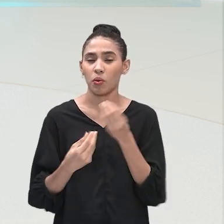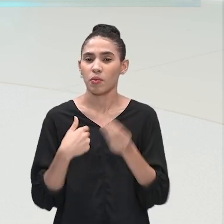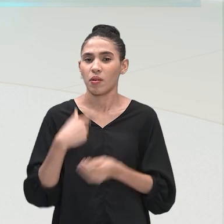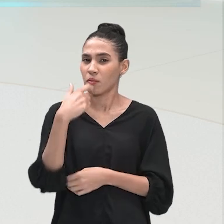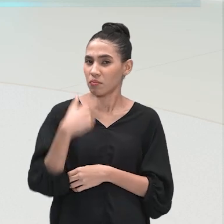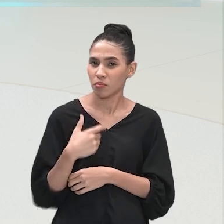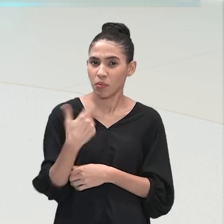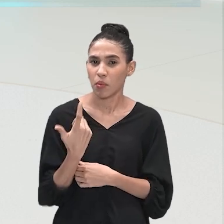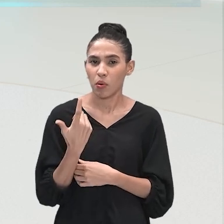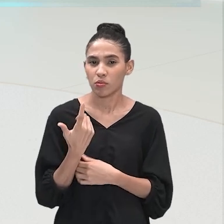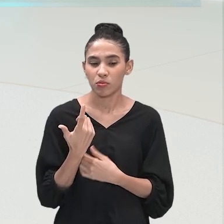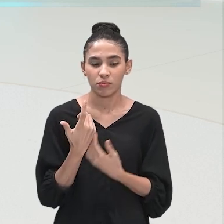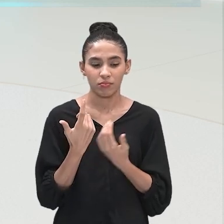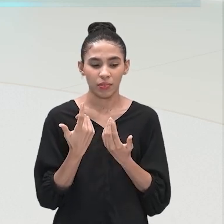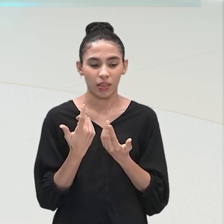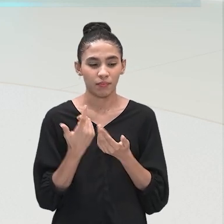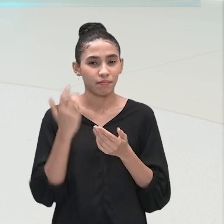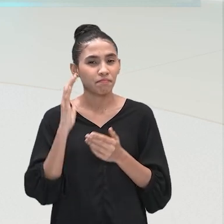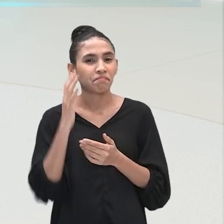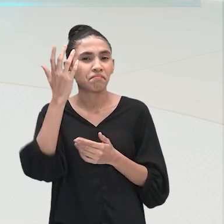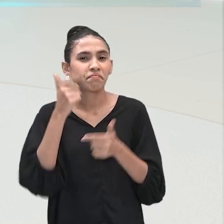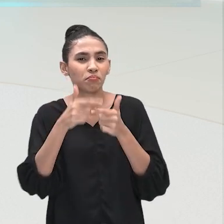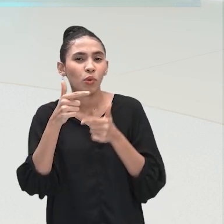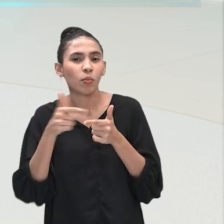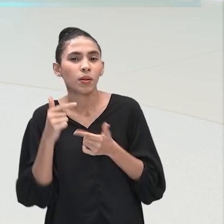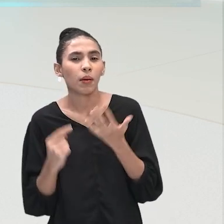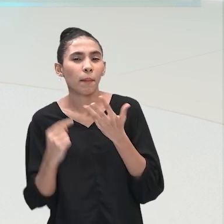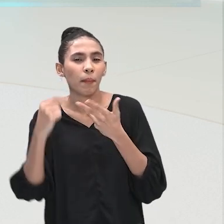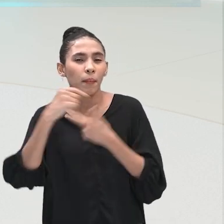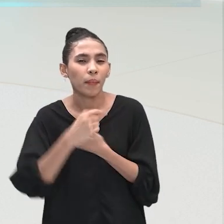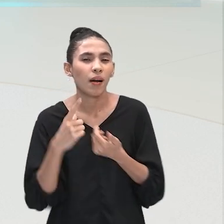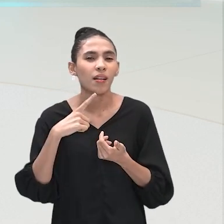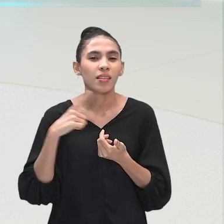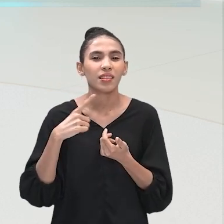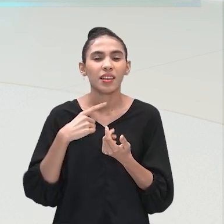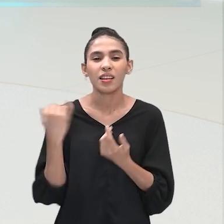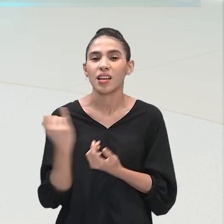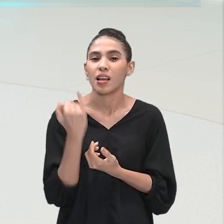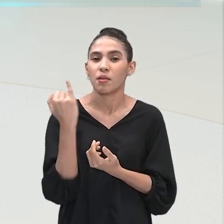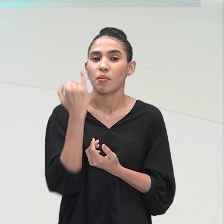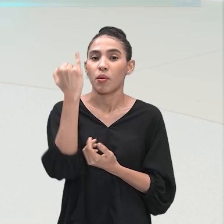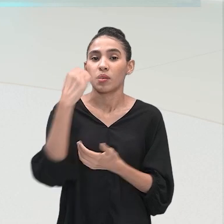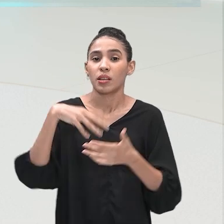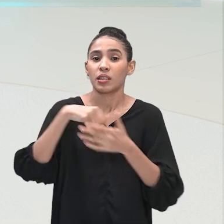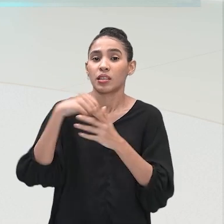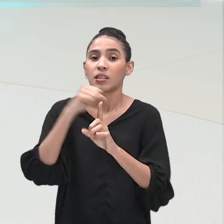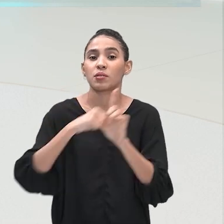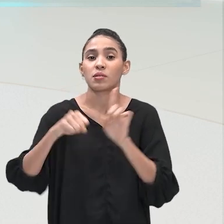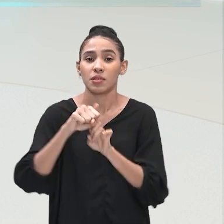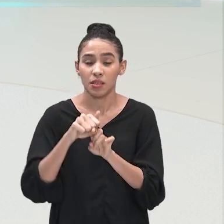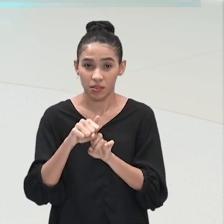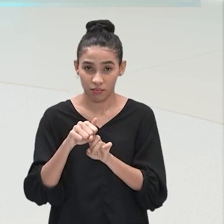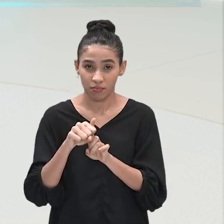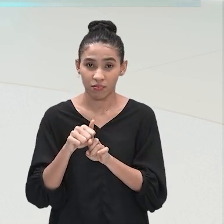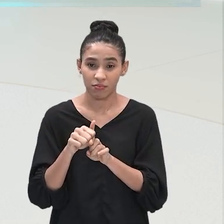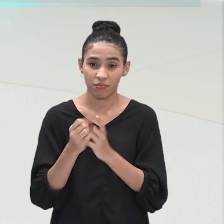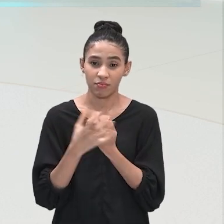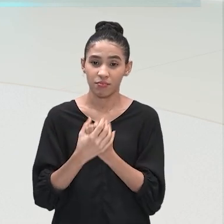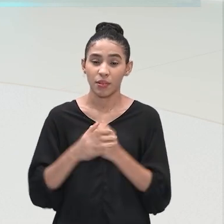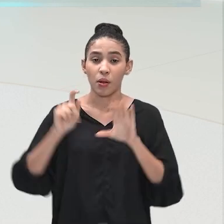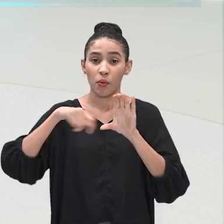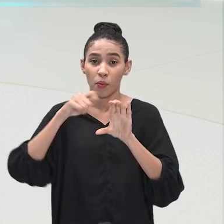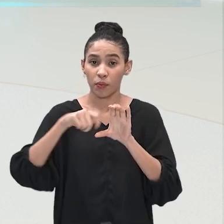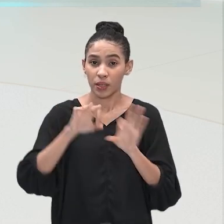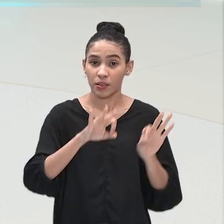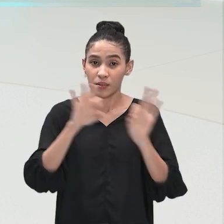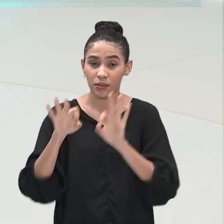me posicionar aí perante algumas questões que têm importância na sociedade? Esse vídeo que nós